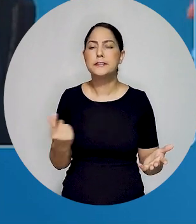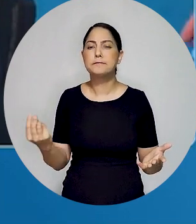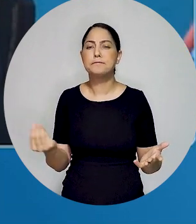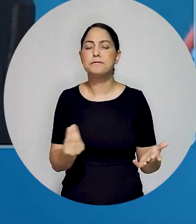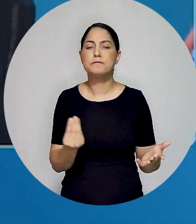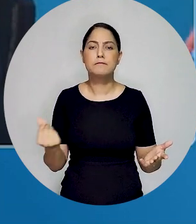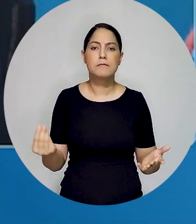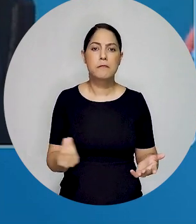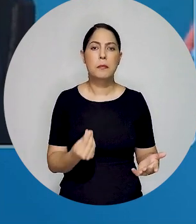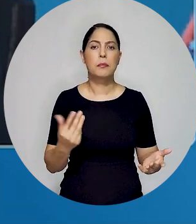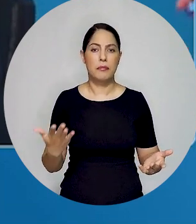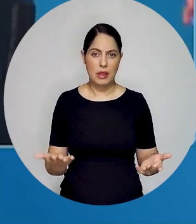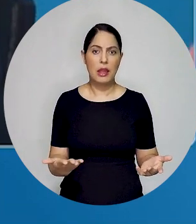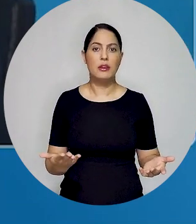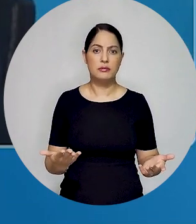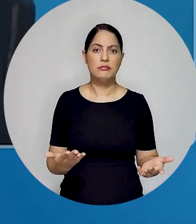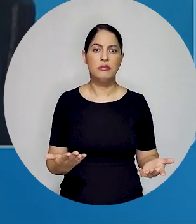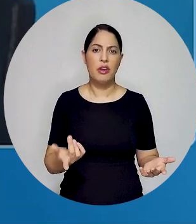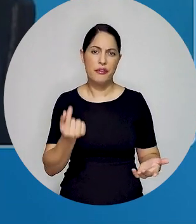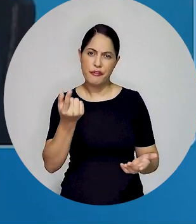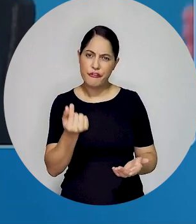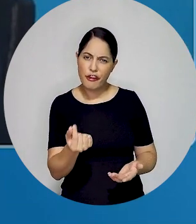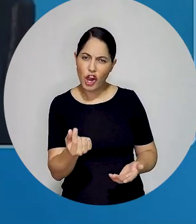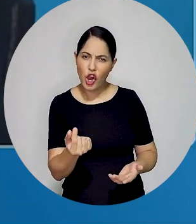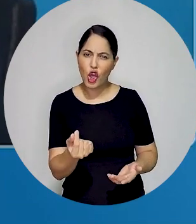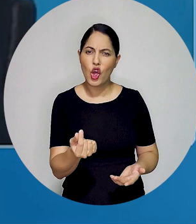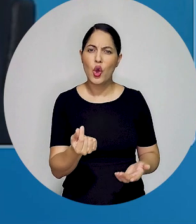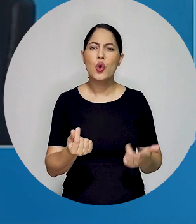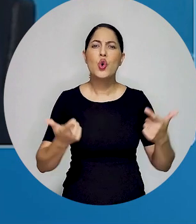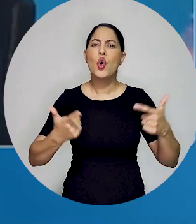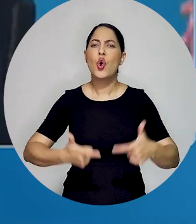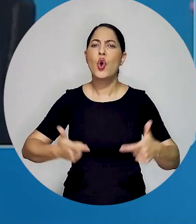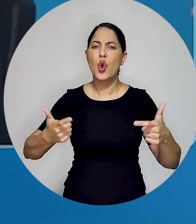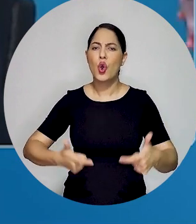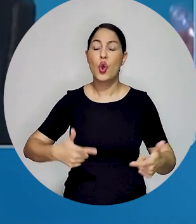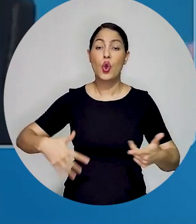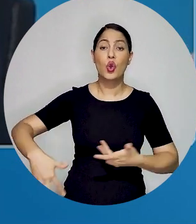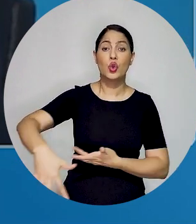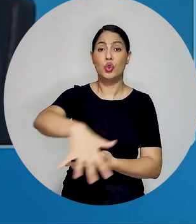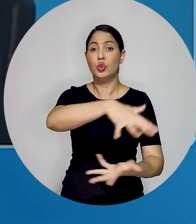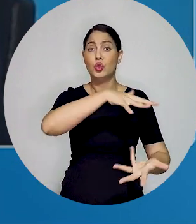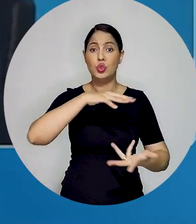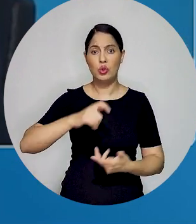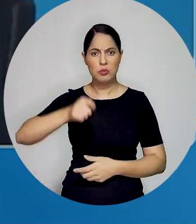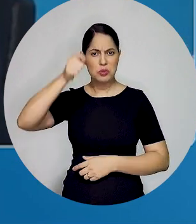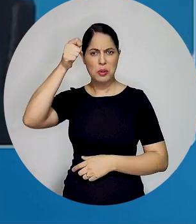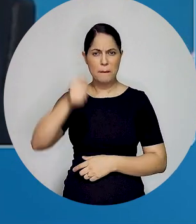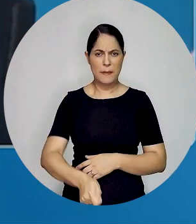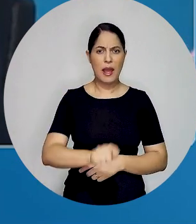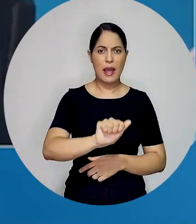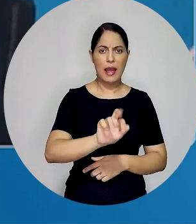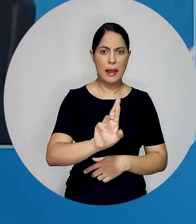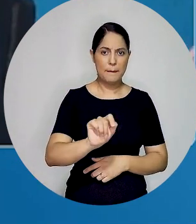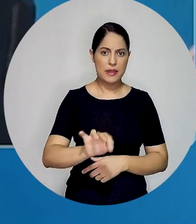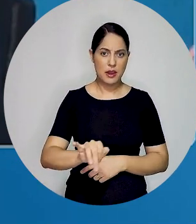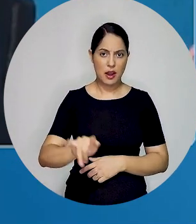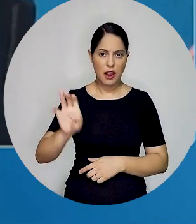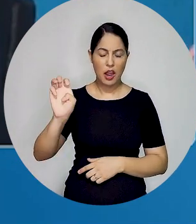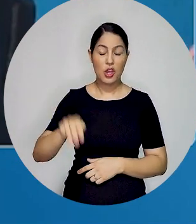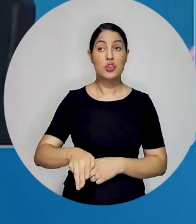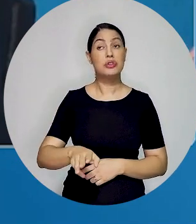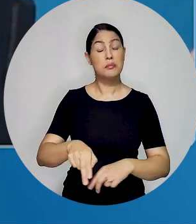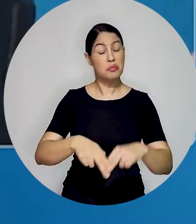em montantes e valores envolvidos, é um dos maiores centros do mundo que